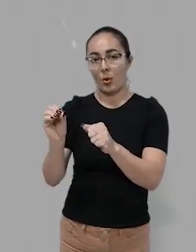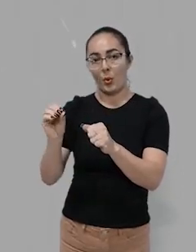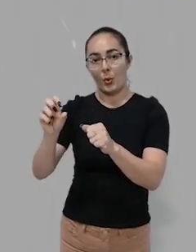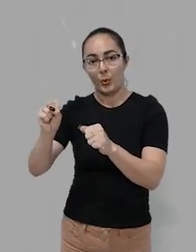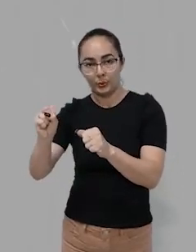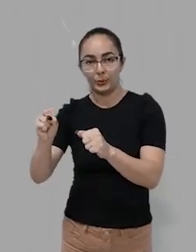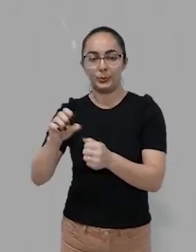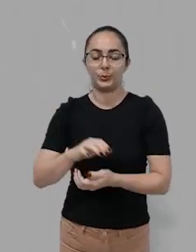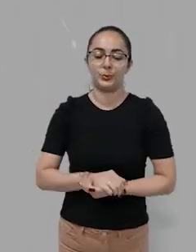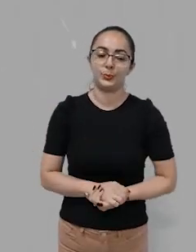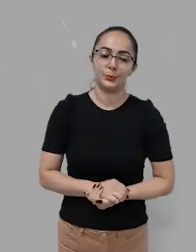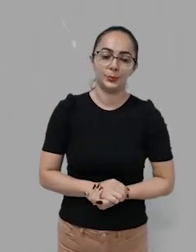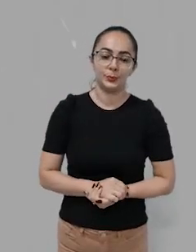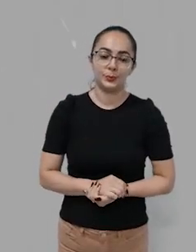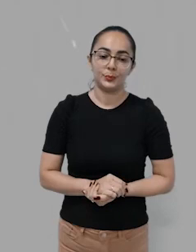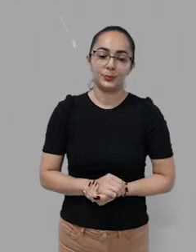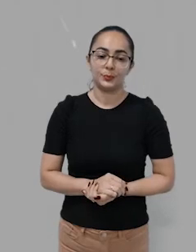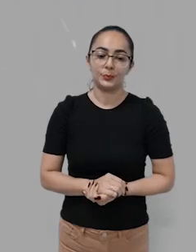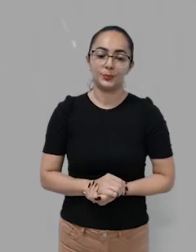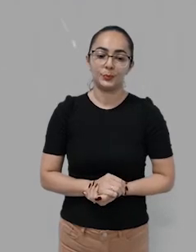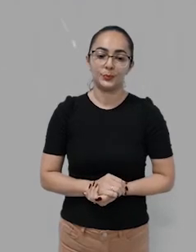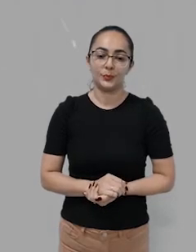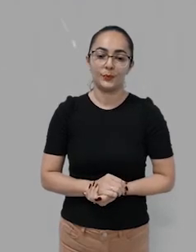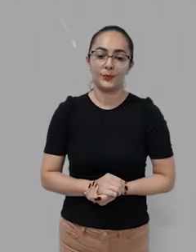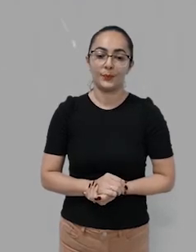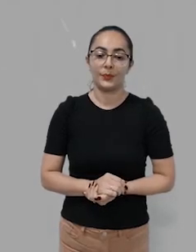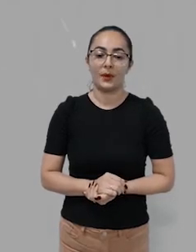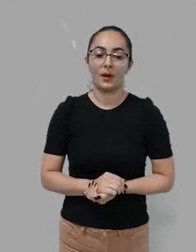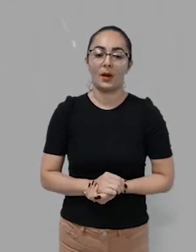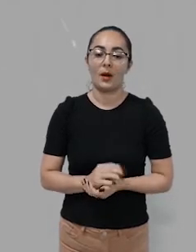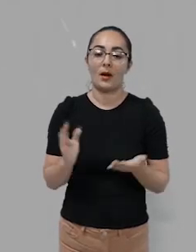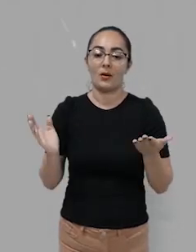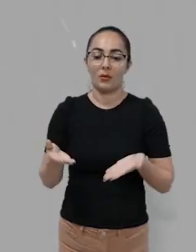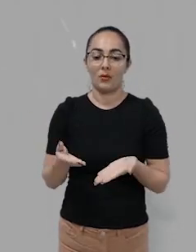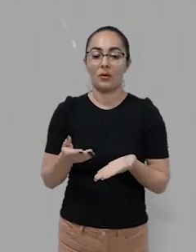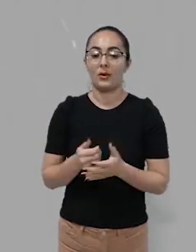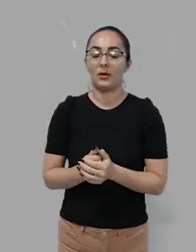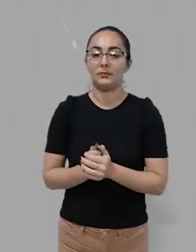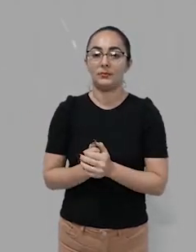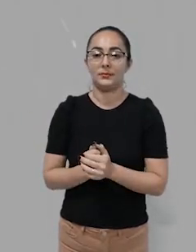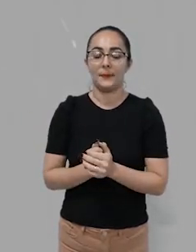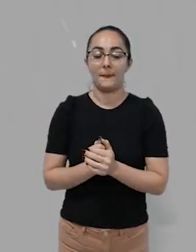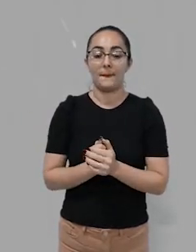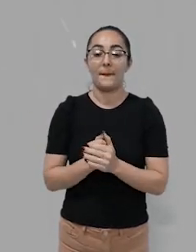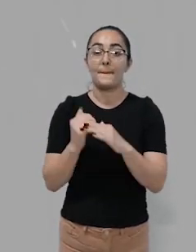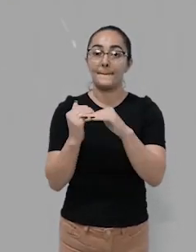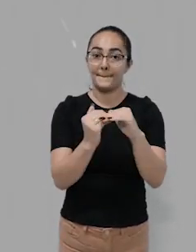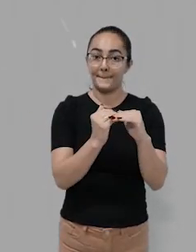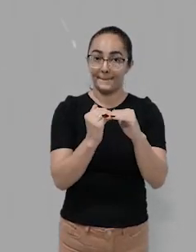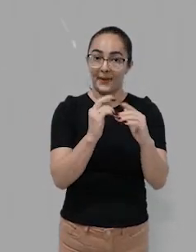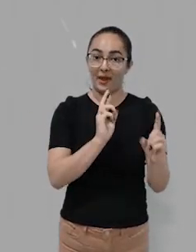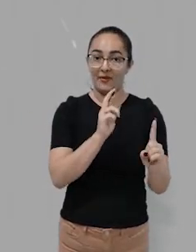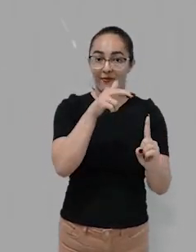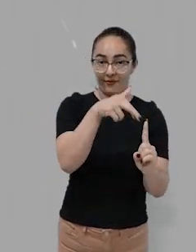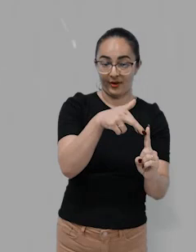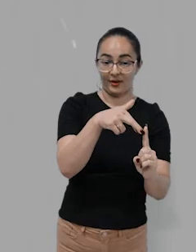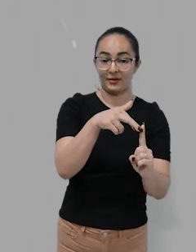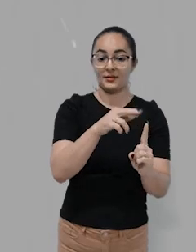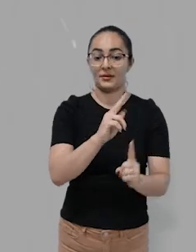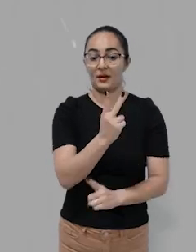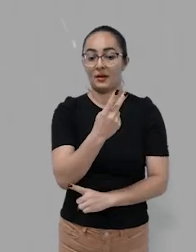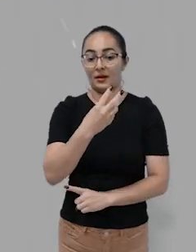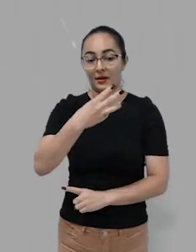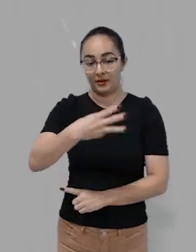a gente fechar essa parte, usando o fósforo como referência. Quem é o padrão? O H3PO4, o